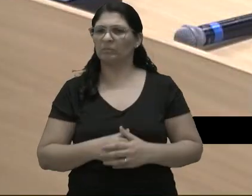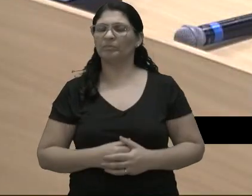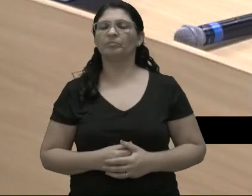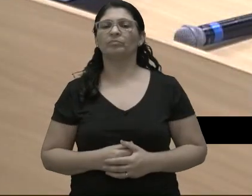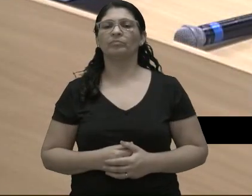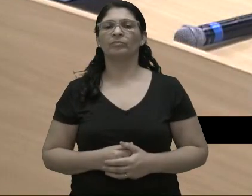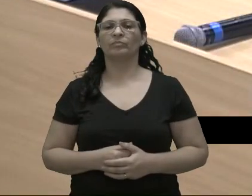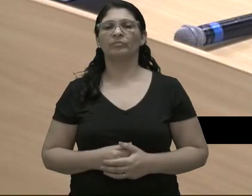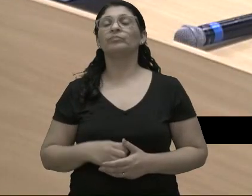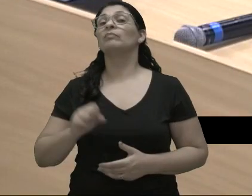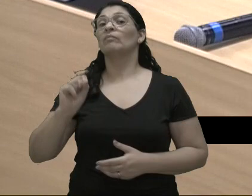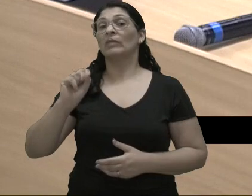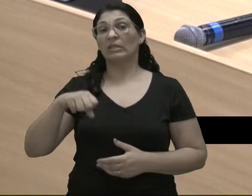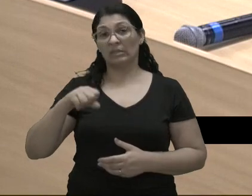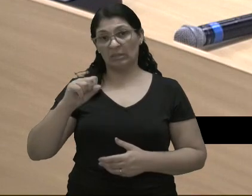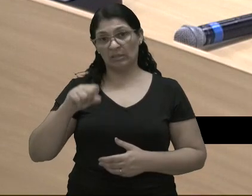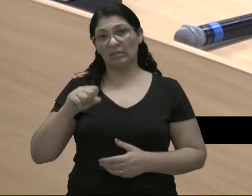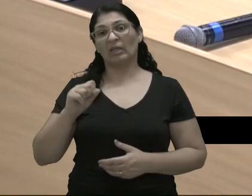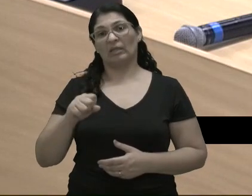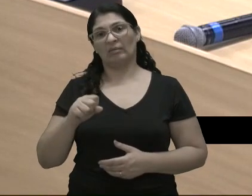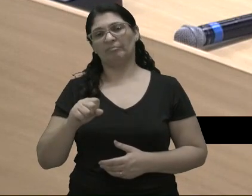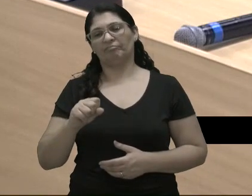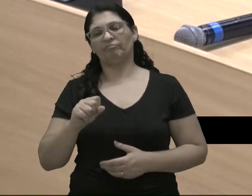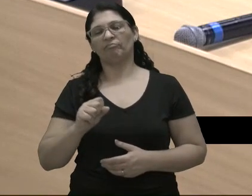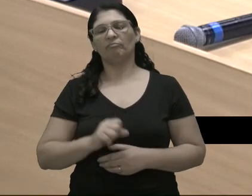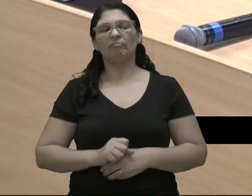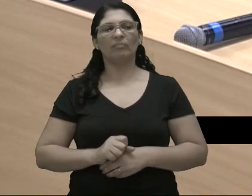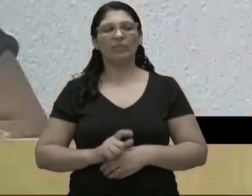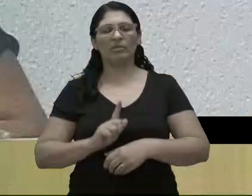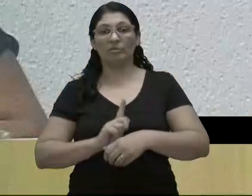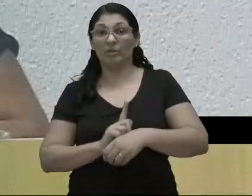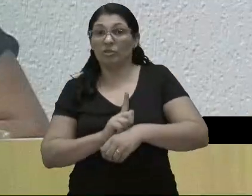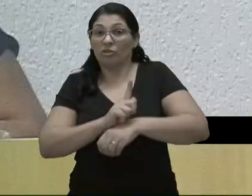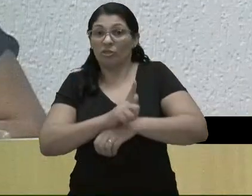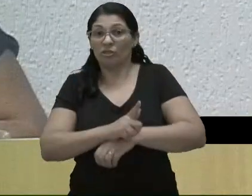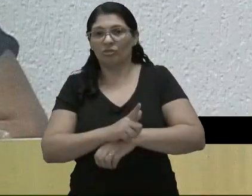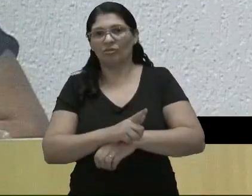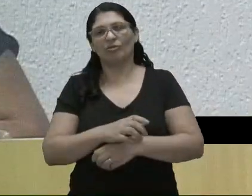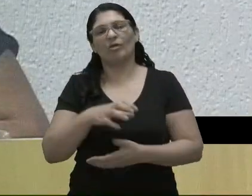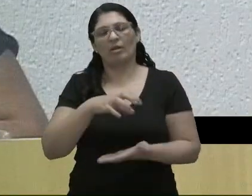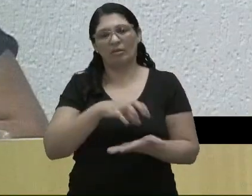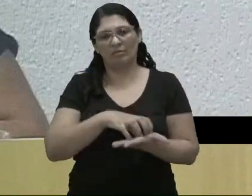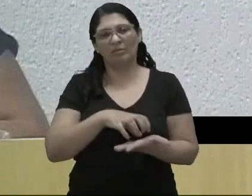Isso para a gerente da unidade. Tá.